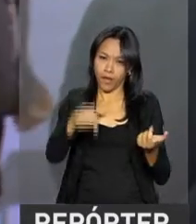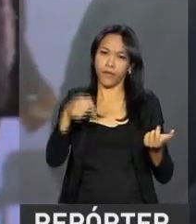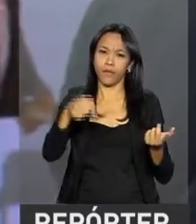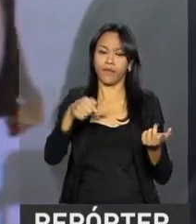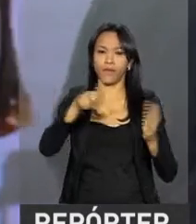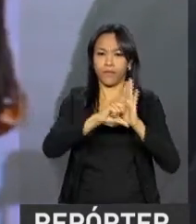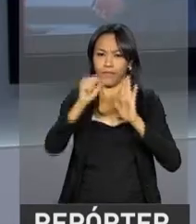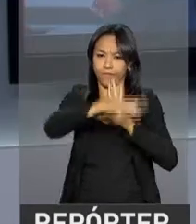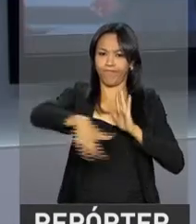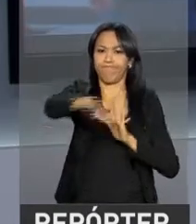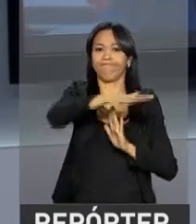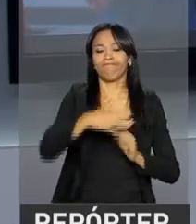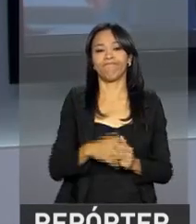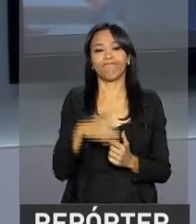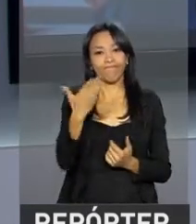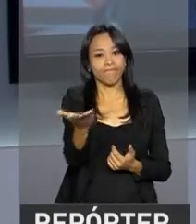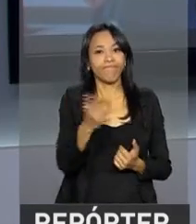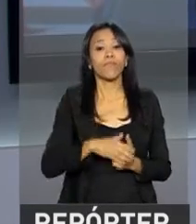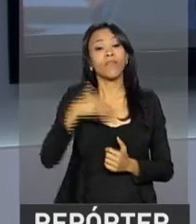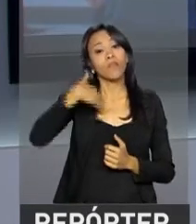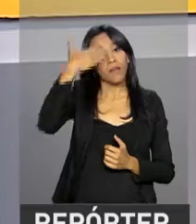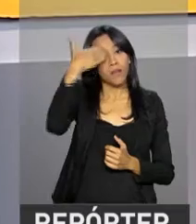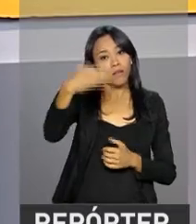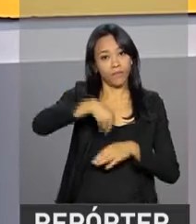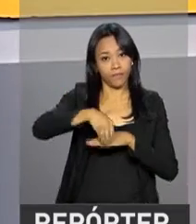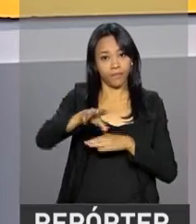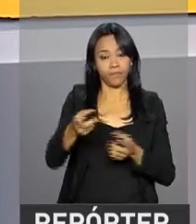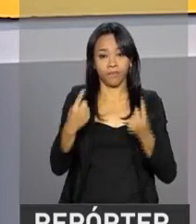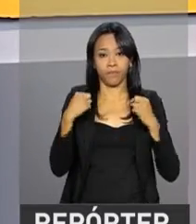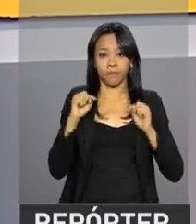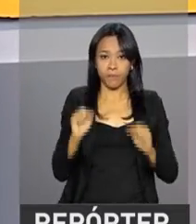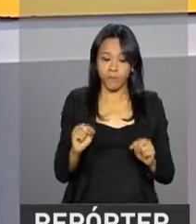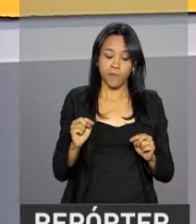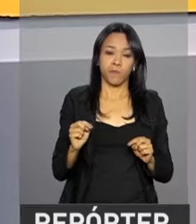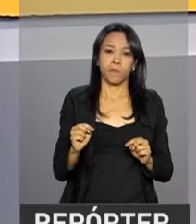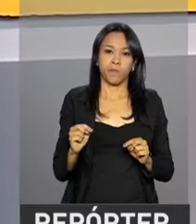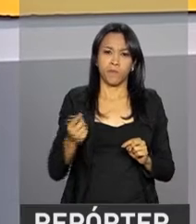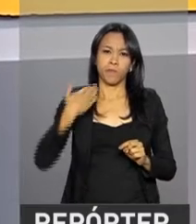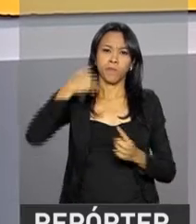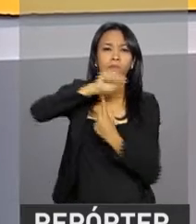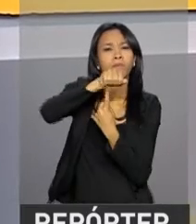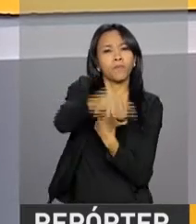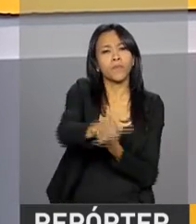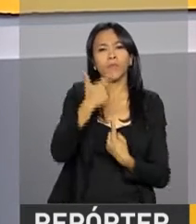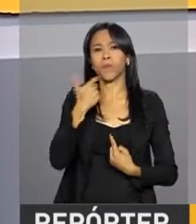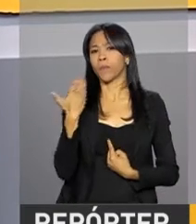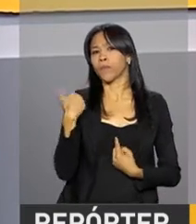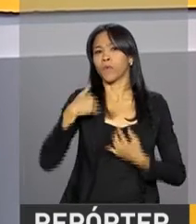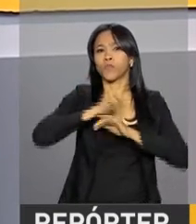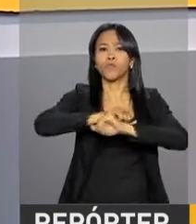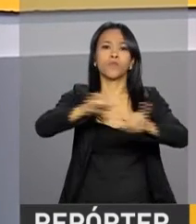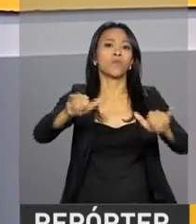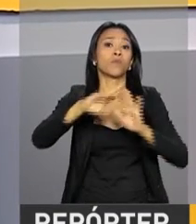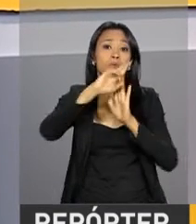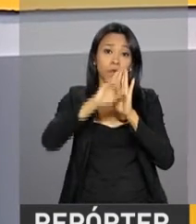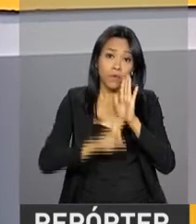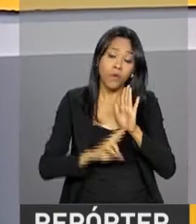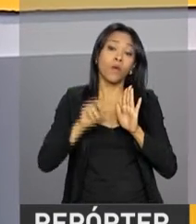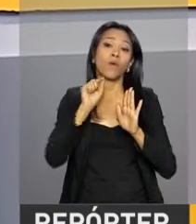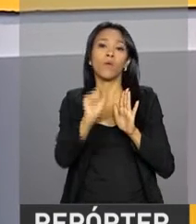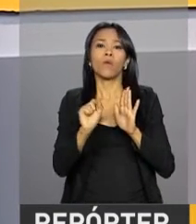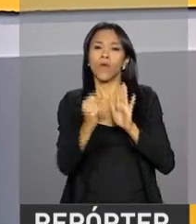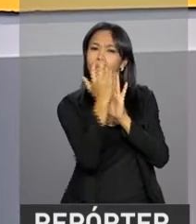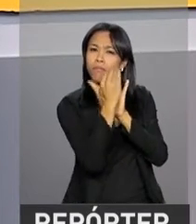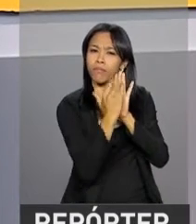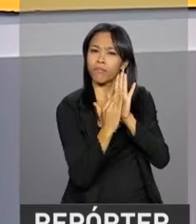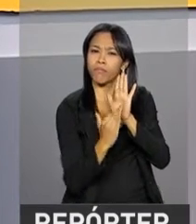com você, Carol. Obrigada pelas informações, Ney. O Banco Central divulgou agora pela manhã o boletim Focus com as projeções